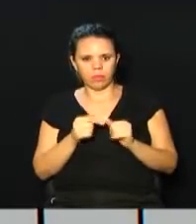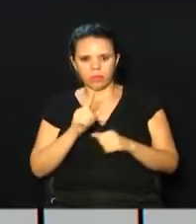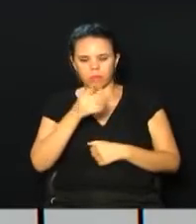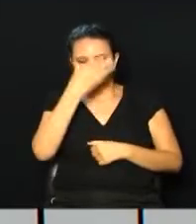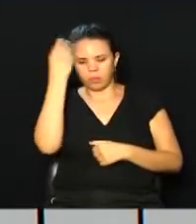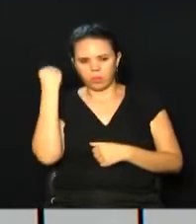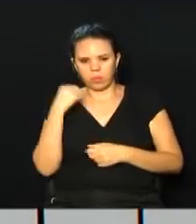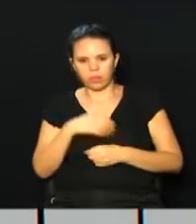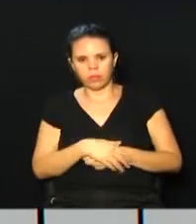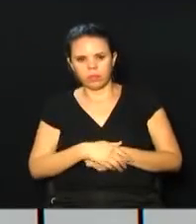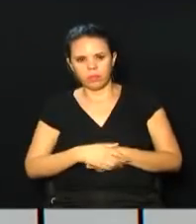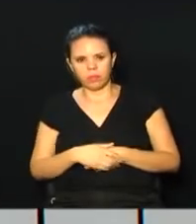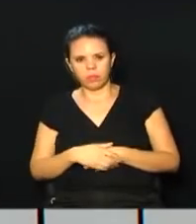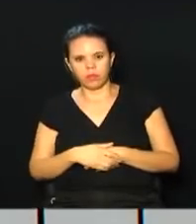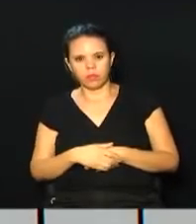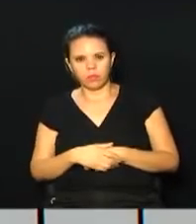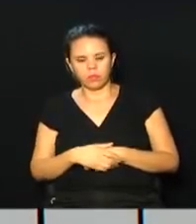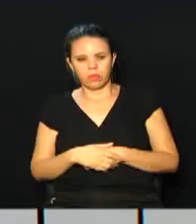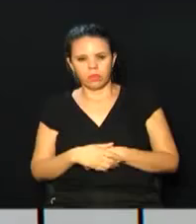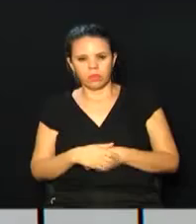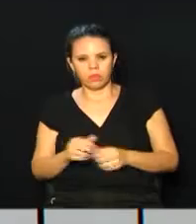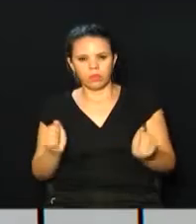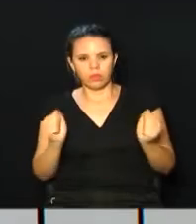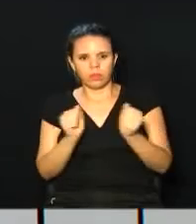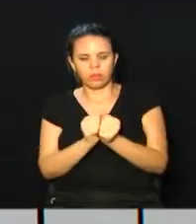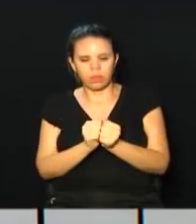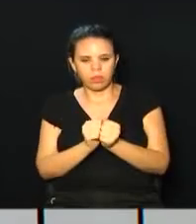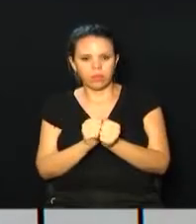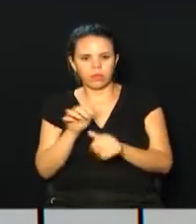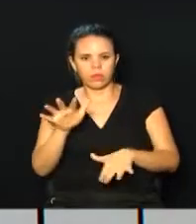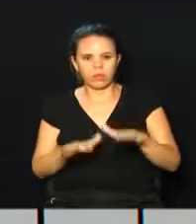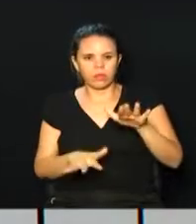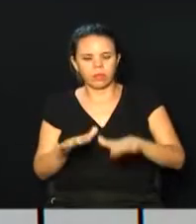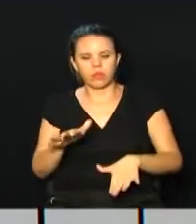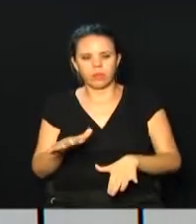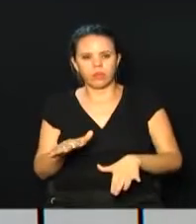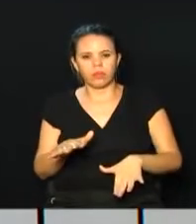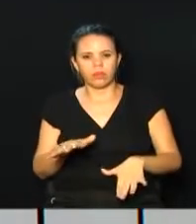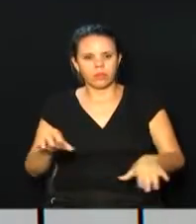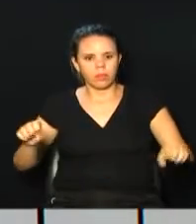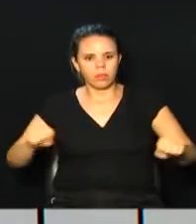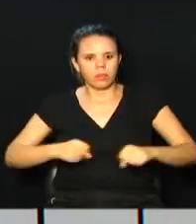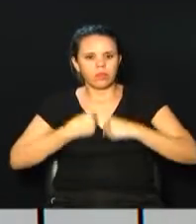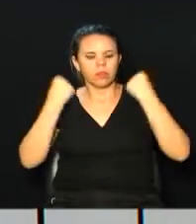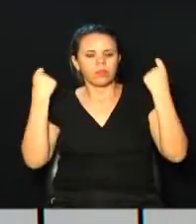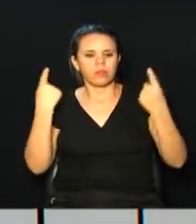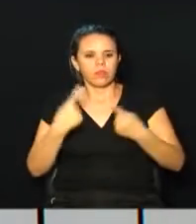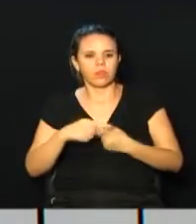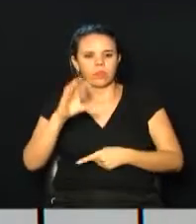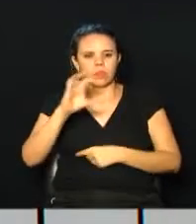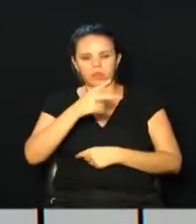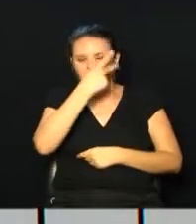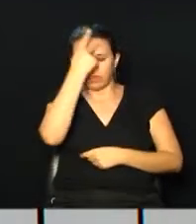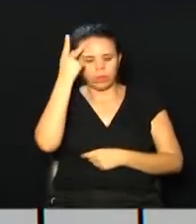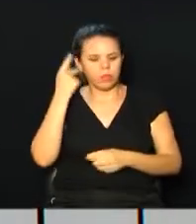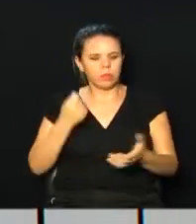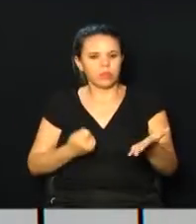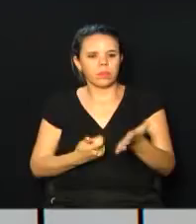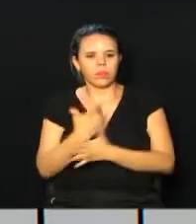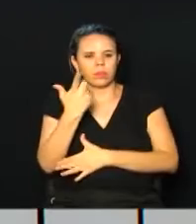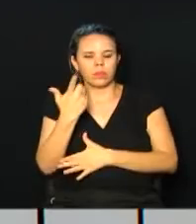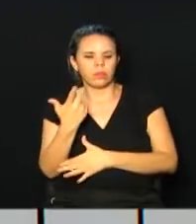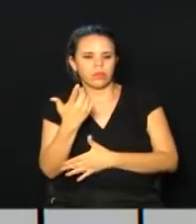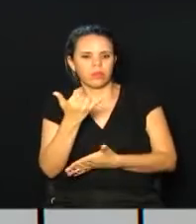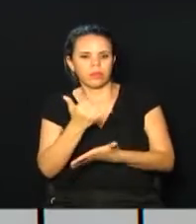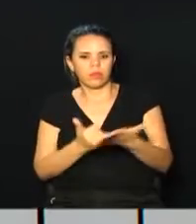disso. Junto com a solicitação, muitas vezes vem aquele sentido de revolta, né? Porque o cidadão que paga imposto e tal,